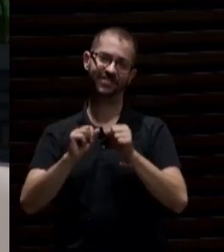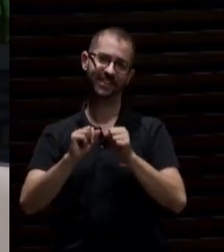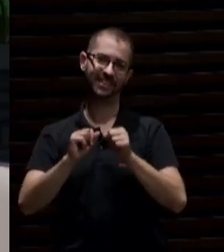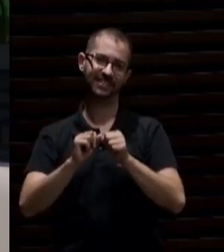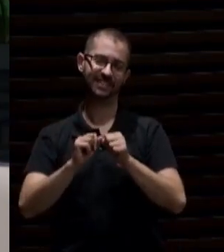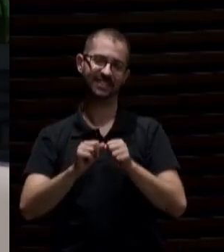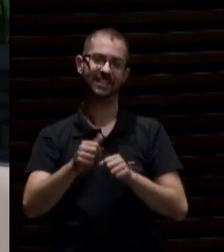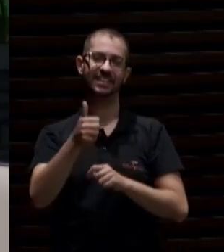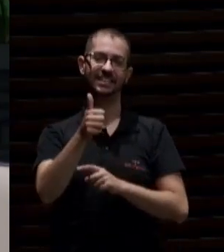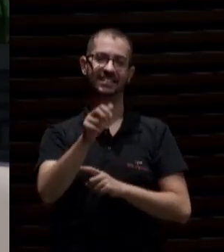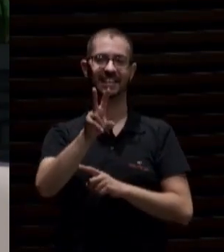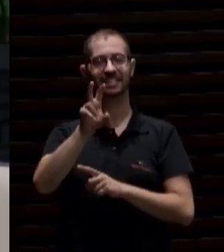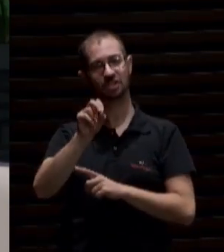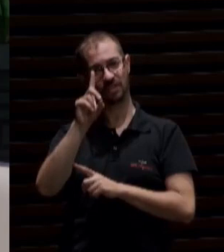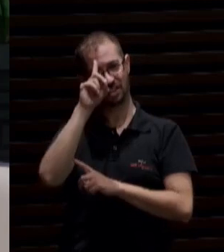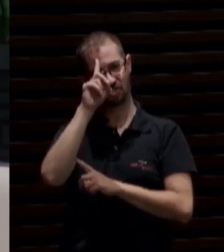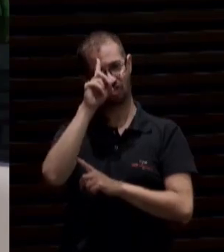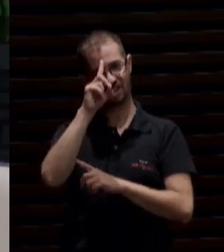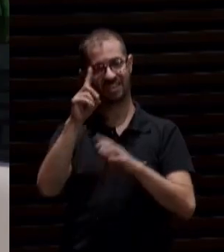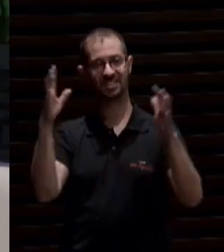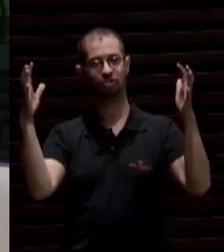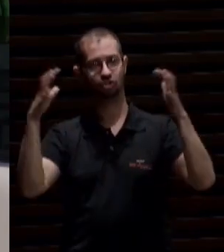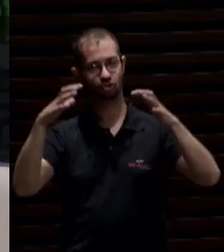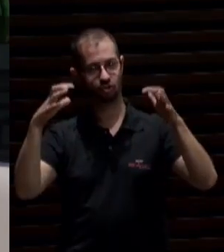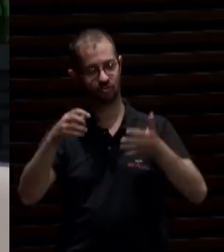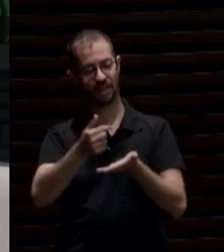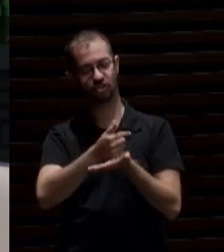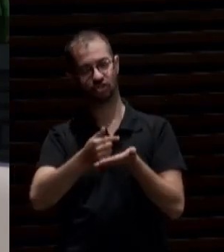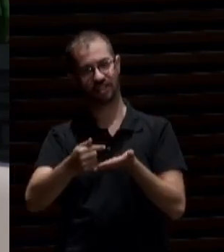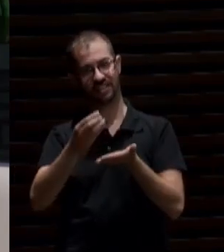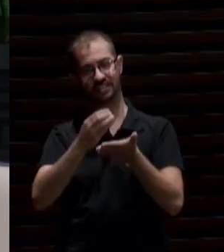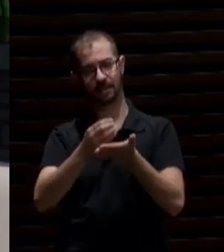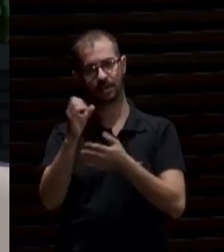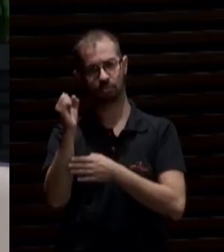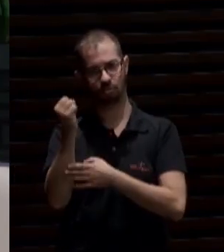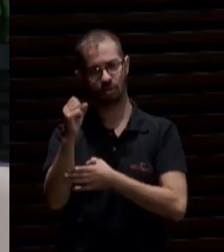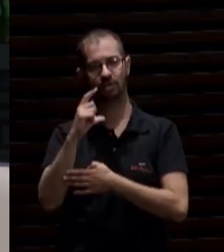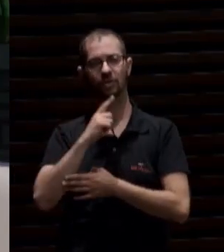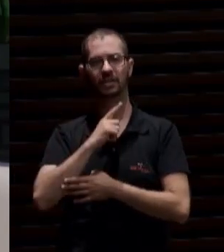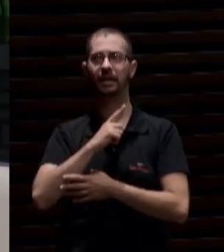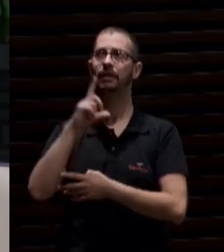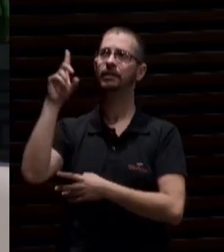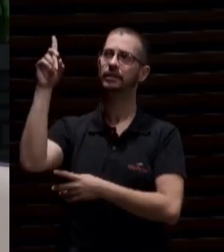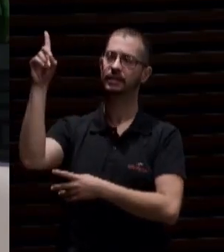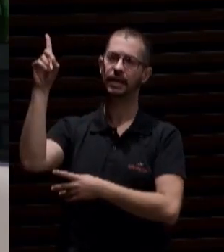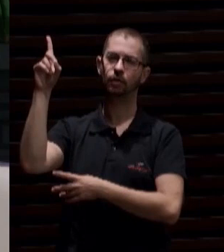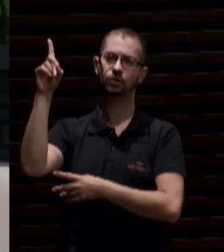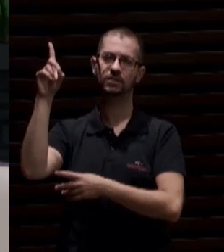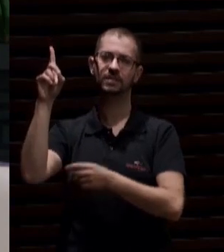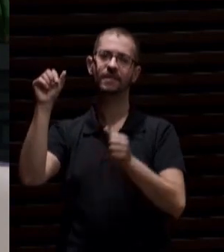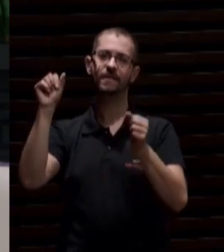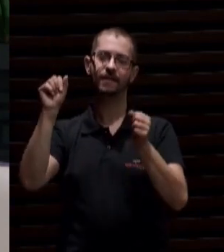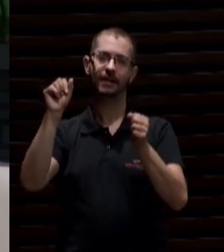150 dias de dilúvio na terra. Mas em Gênesis capítulo 8, nós lemos, Deus, porém, se